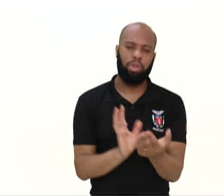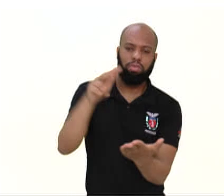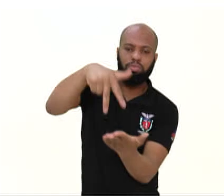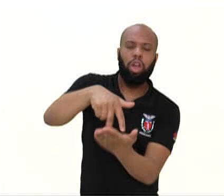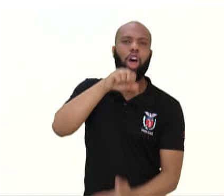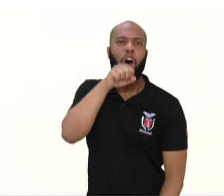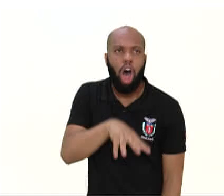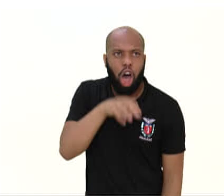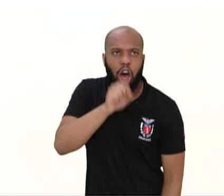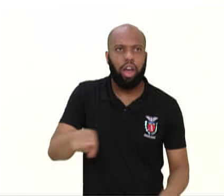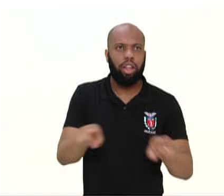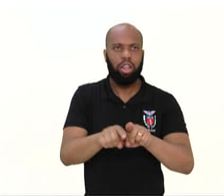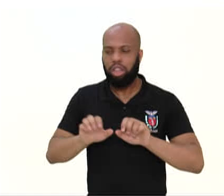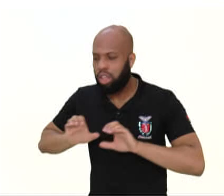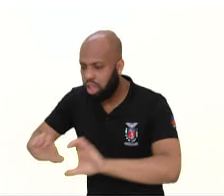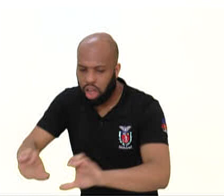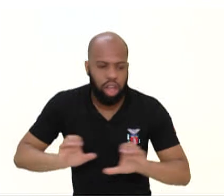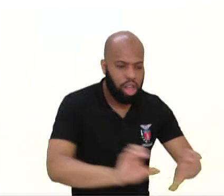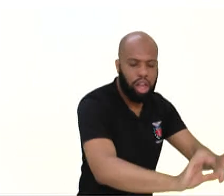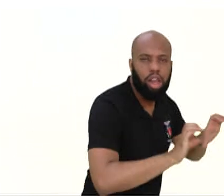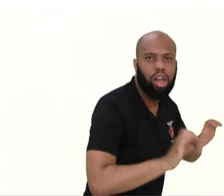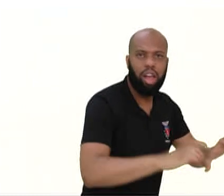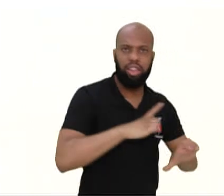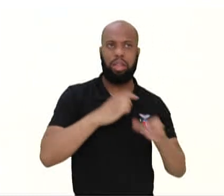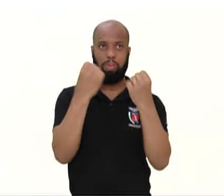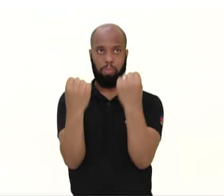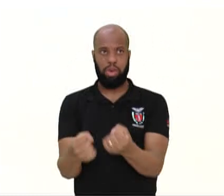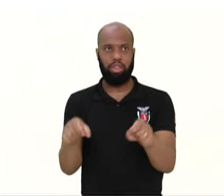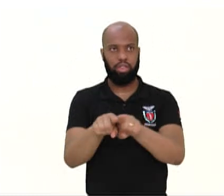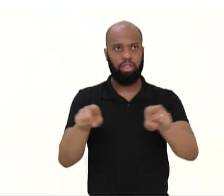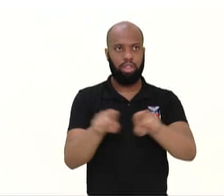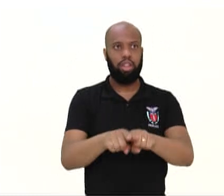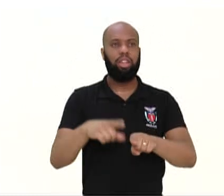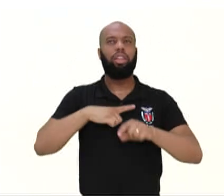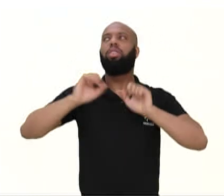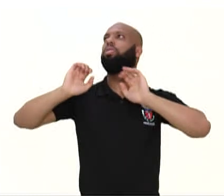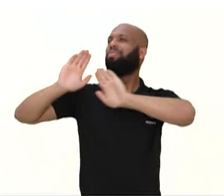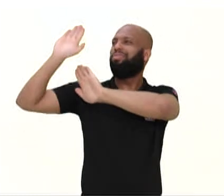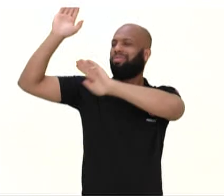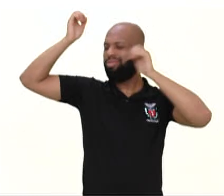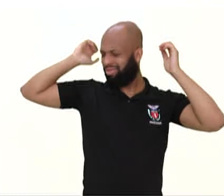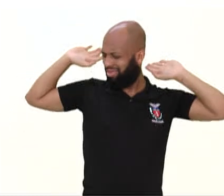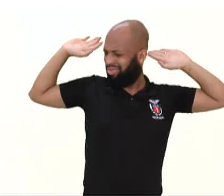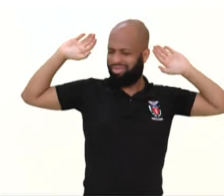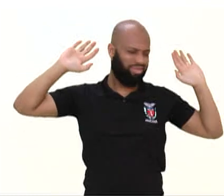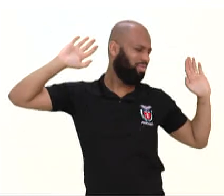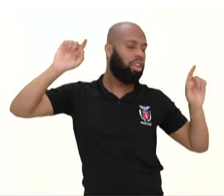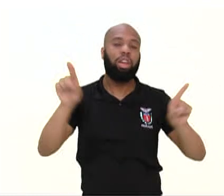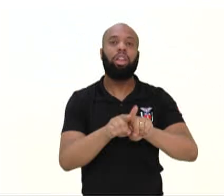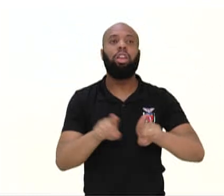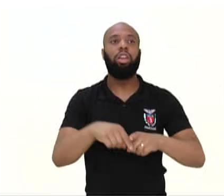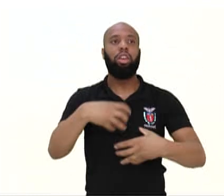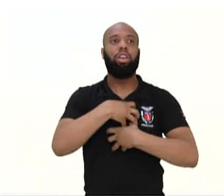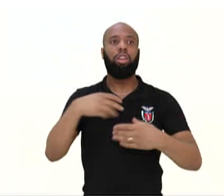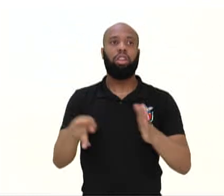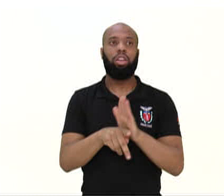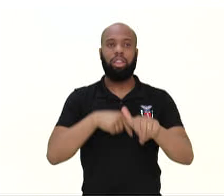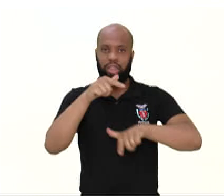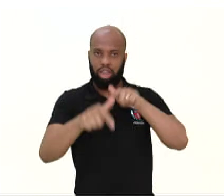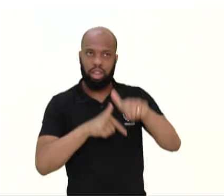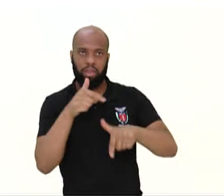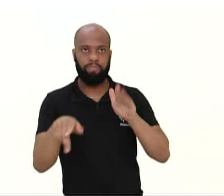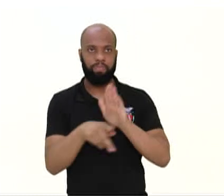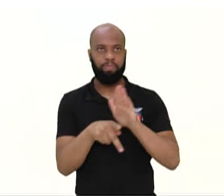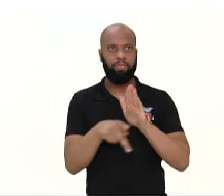levantar, tossir, empurrar objetos pesados, entre aspas, espreguiçar e na fase expulsiva no trabalho de